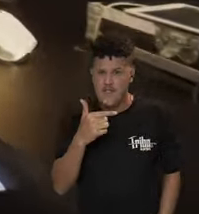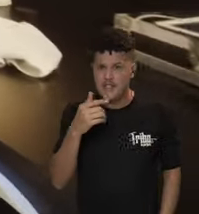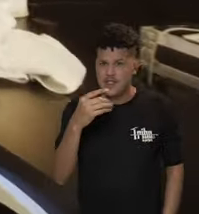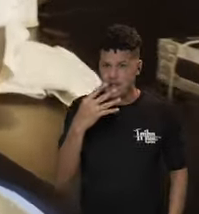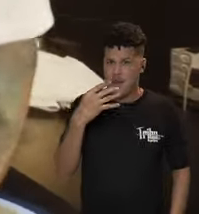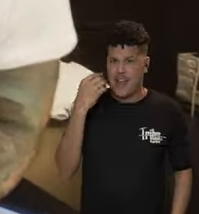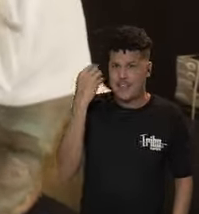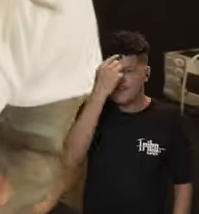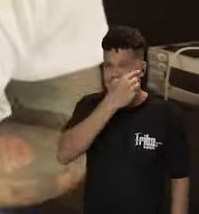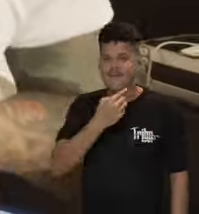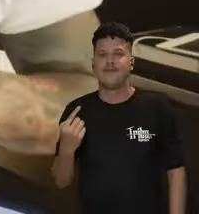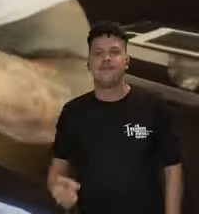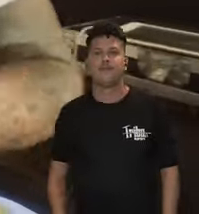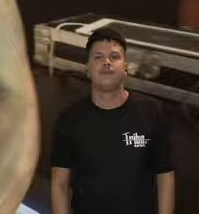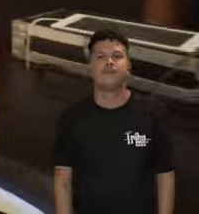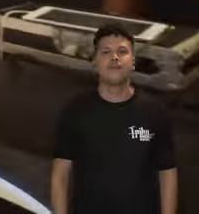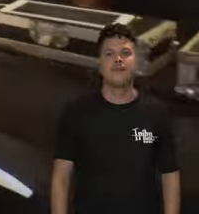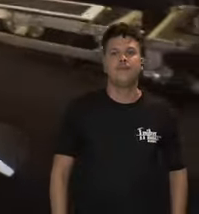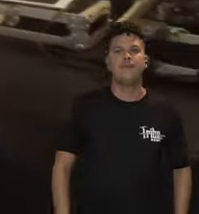12.